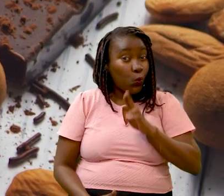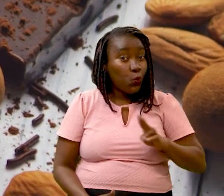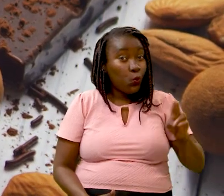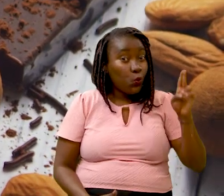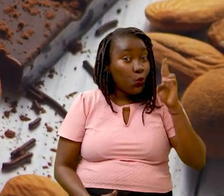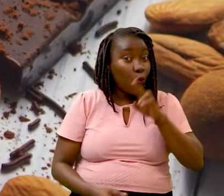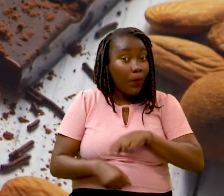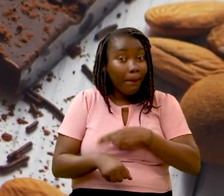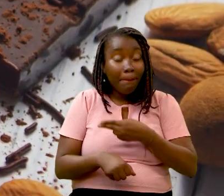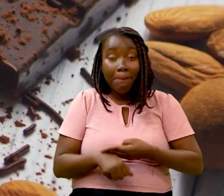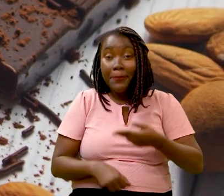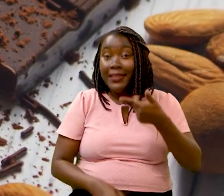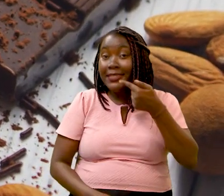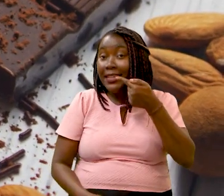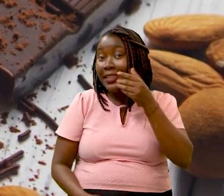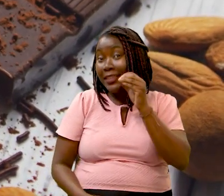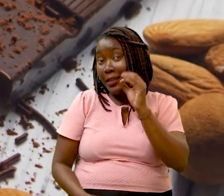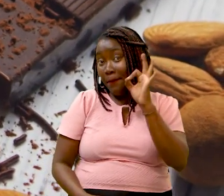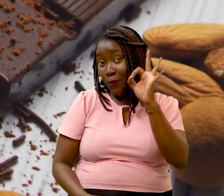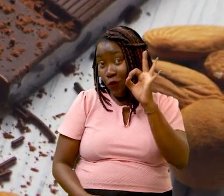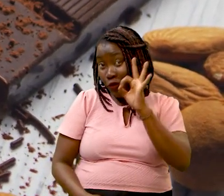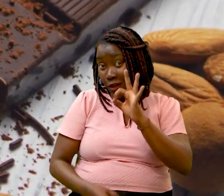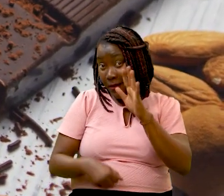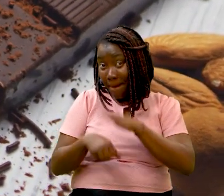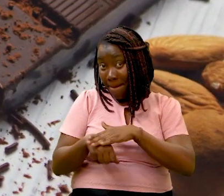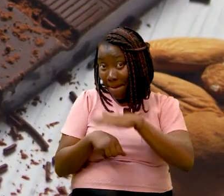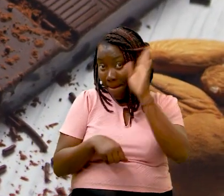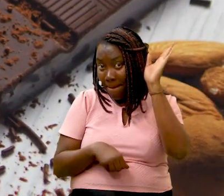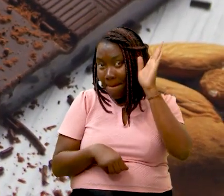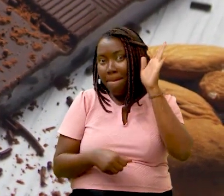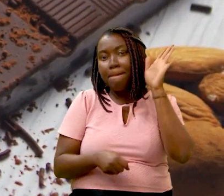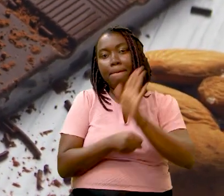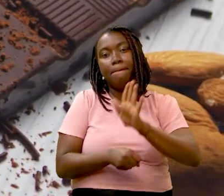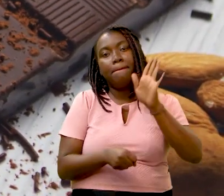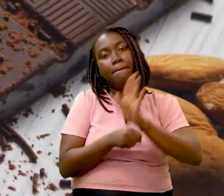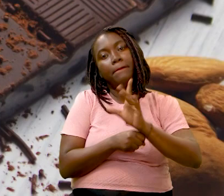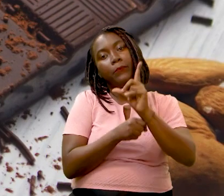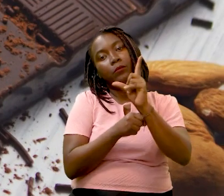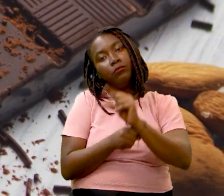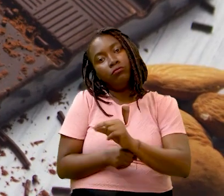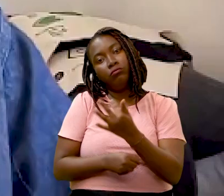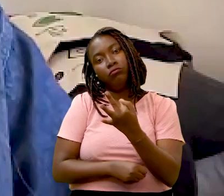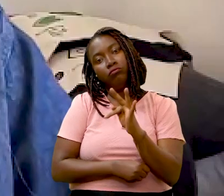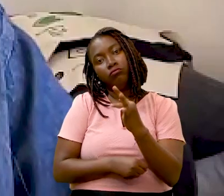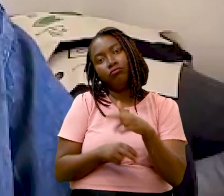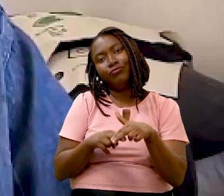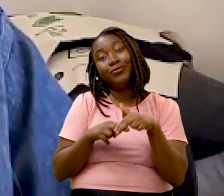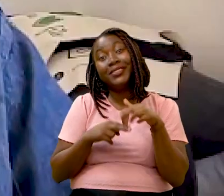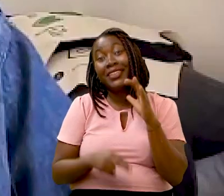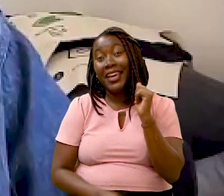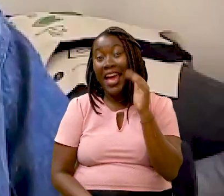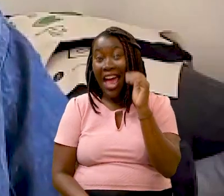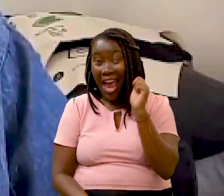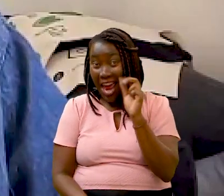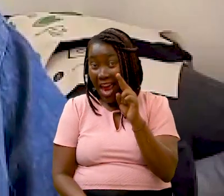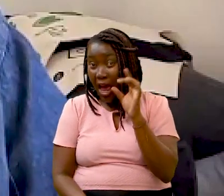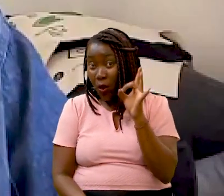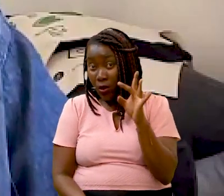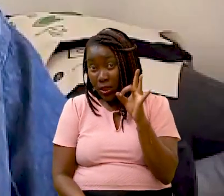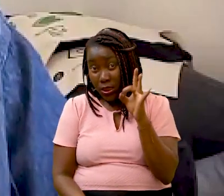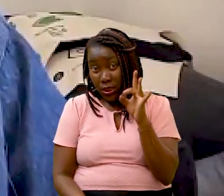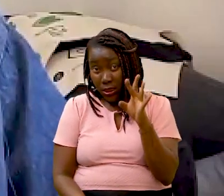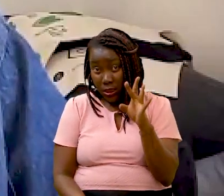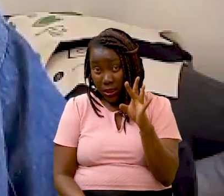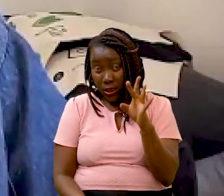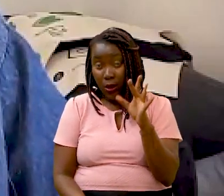chocolate 70% de cacau ou mais, ele auxilia na redução das dores, porque o cacau em si,